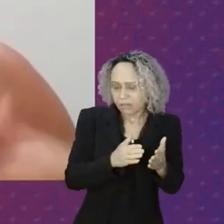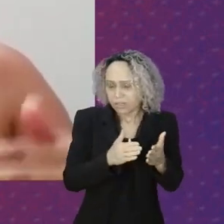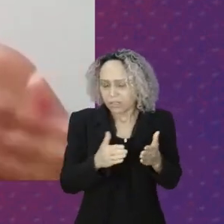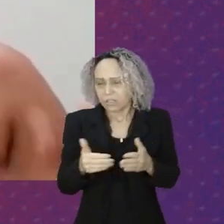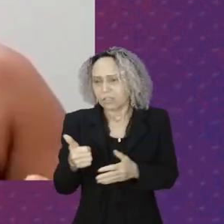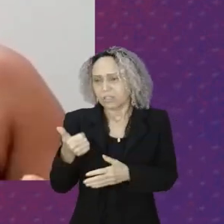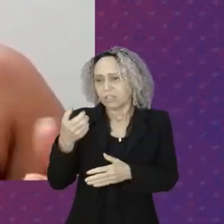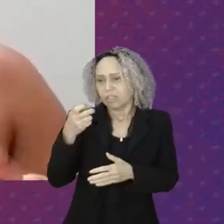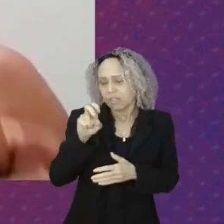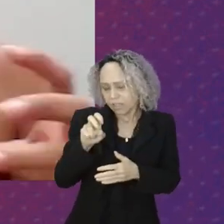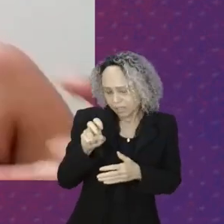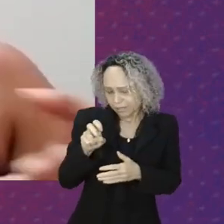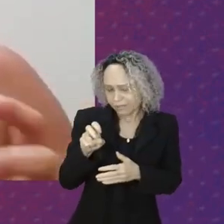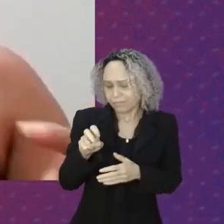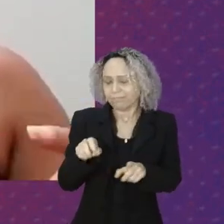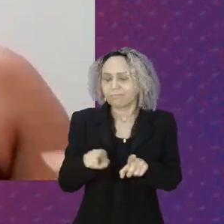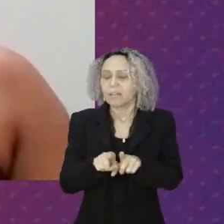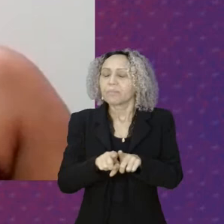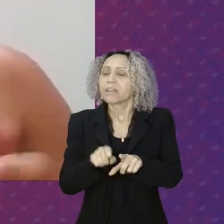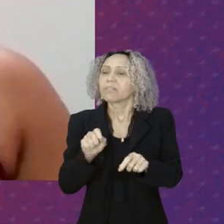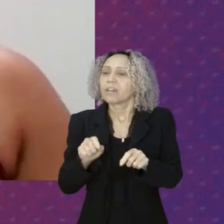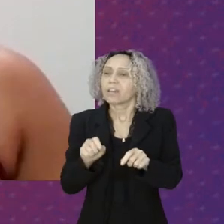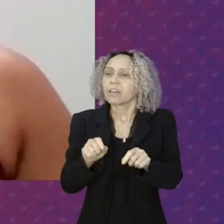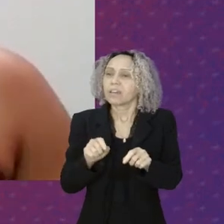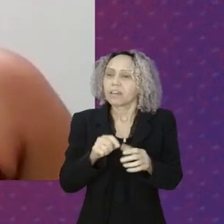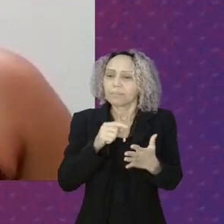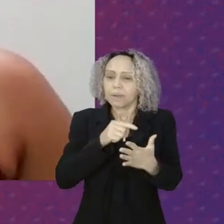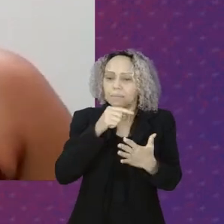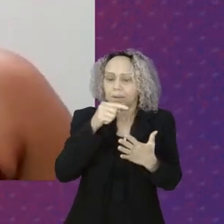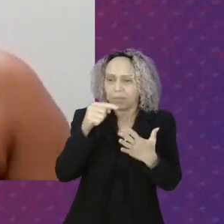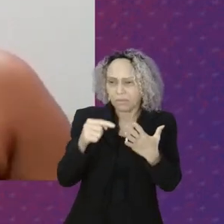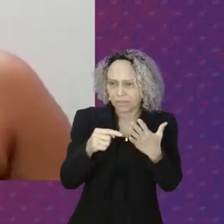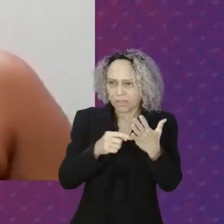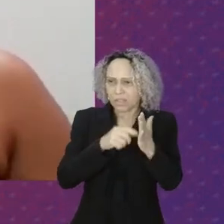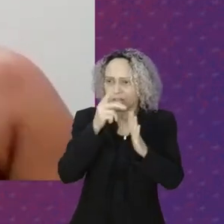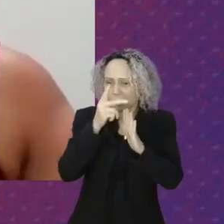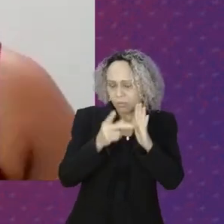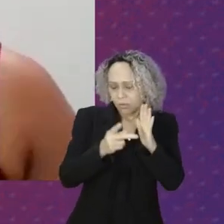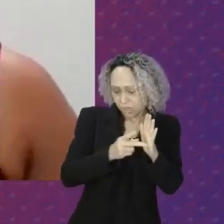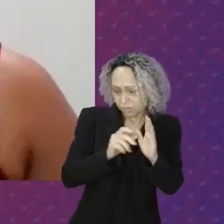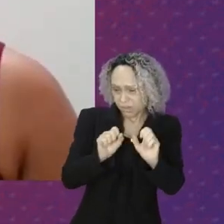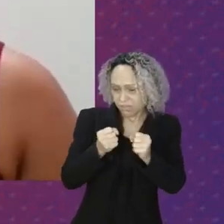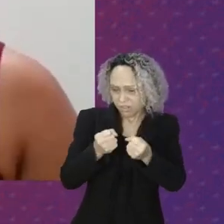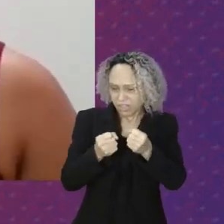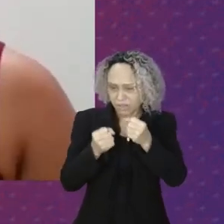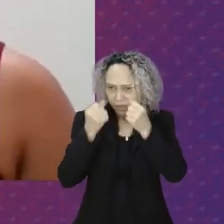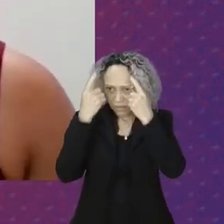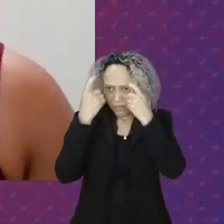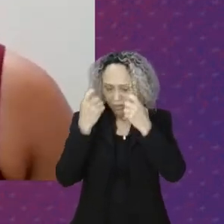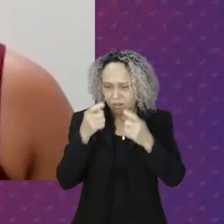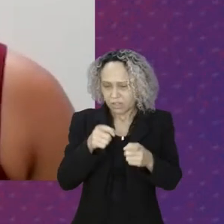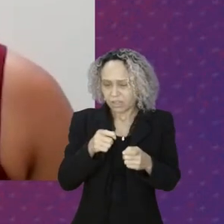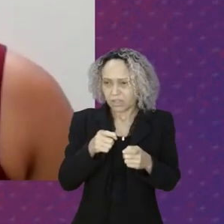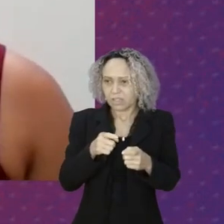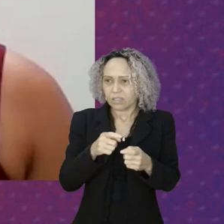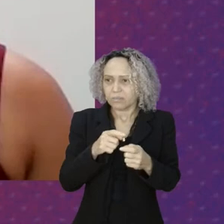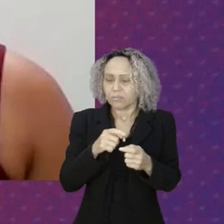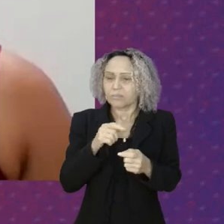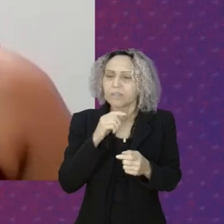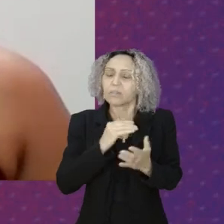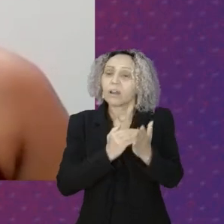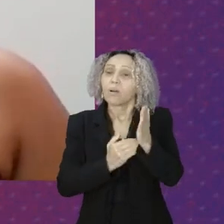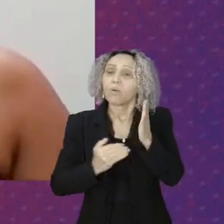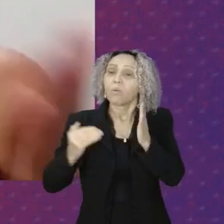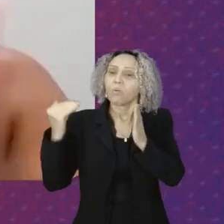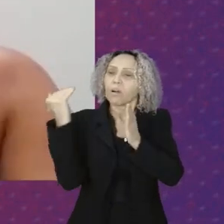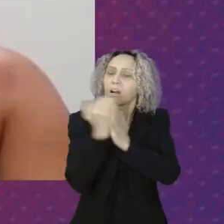uma série de pacotes, né, em parceria para o enfrentamento à violência, dentre elas o anúncio da construção de 40 Casas